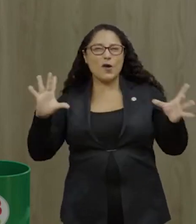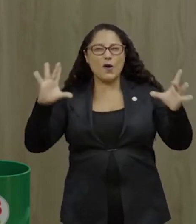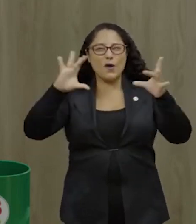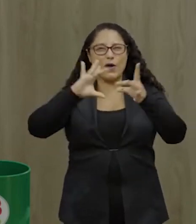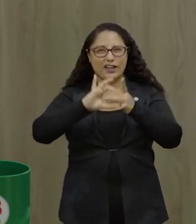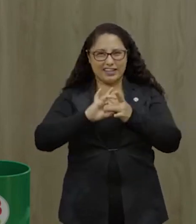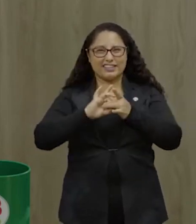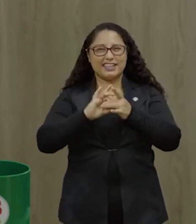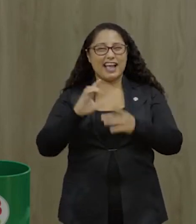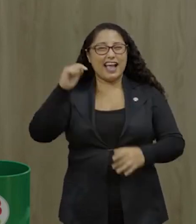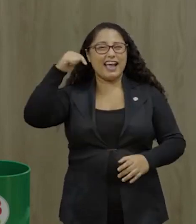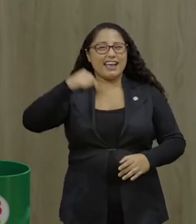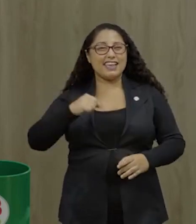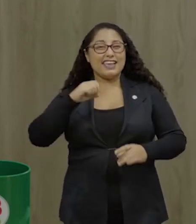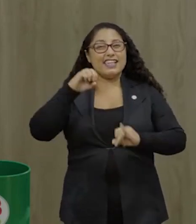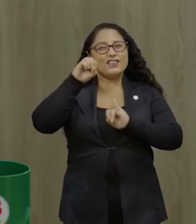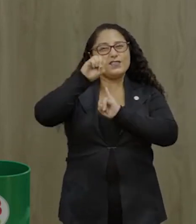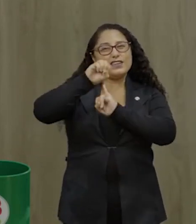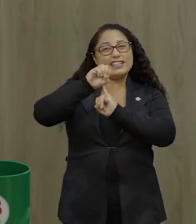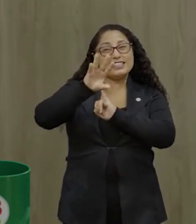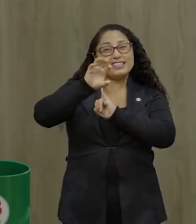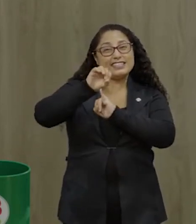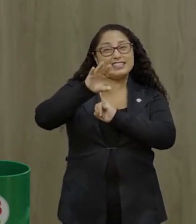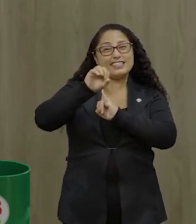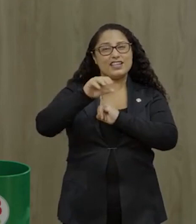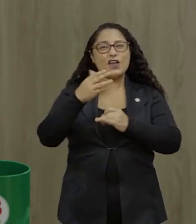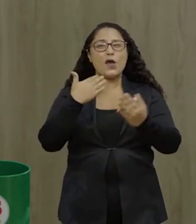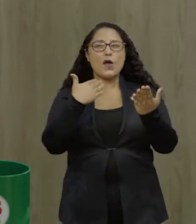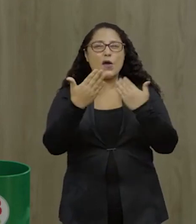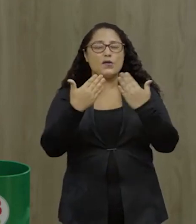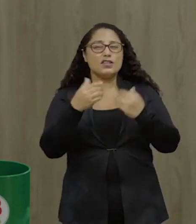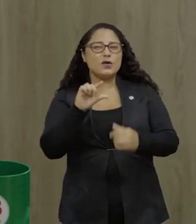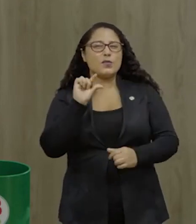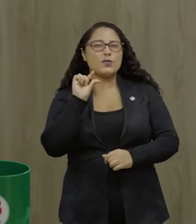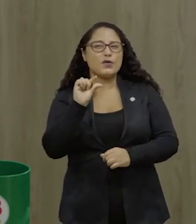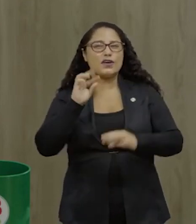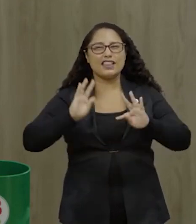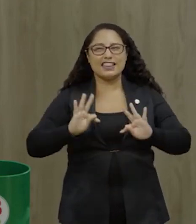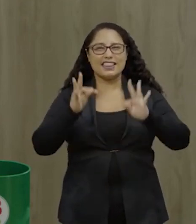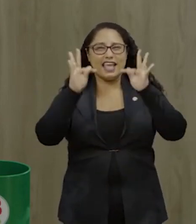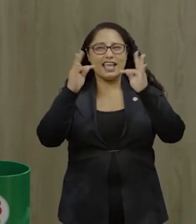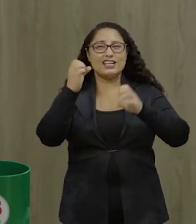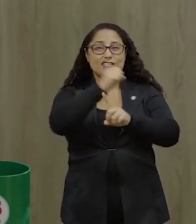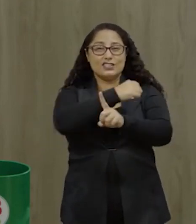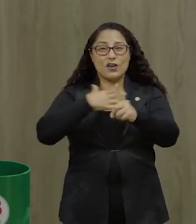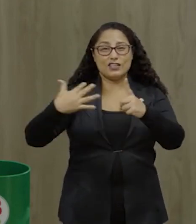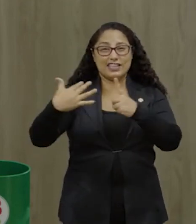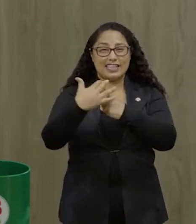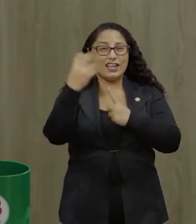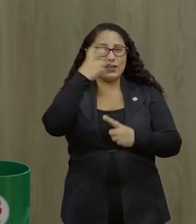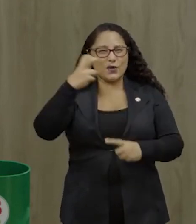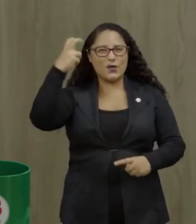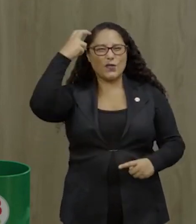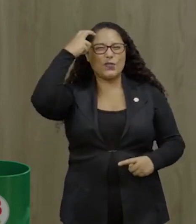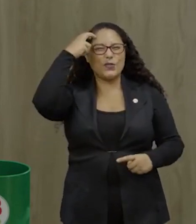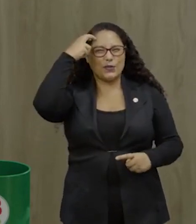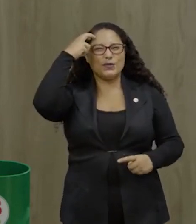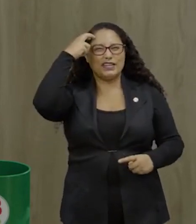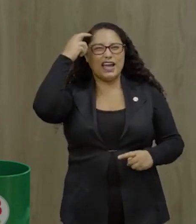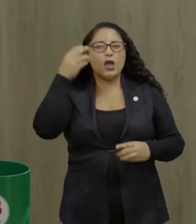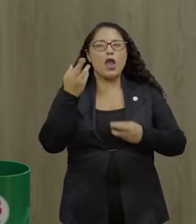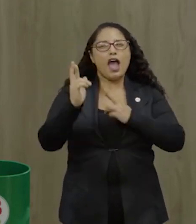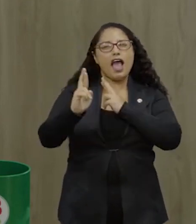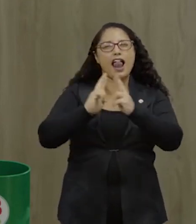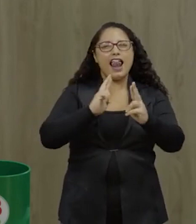aqui dentro do Estação IFB. A gente vai conversar um pouco sobre tecnologia, sociedade, cultura e como